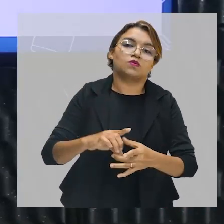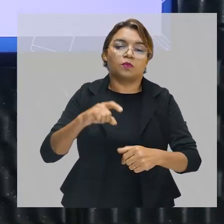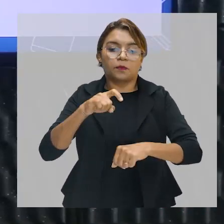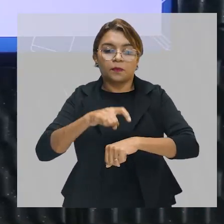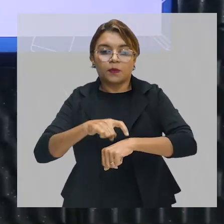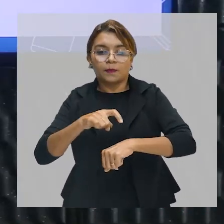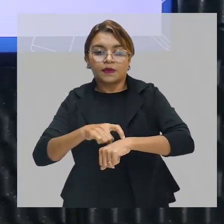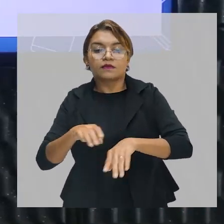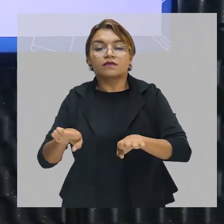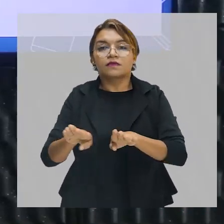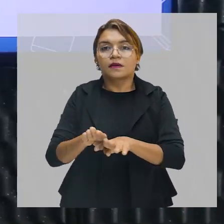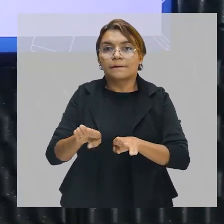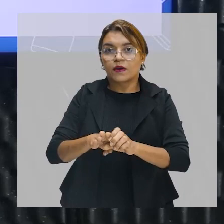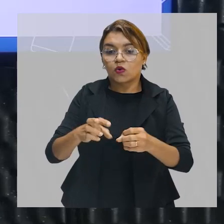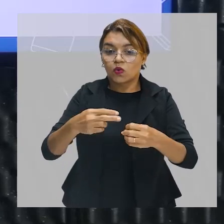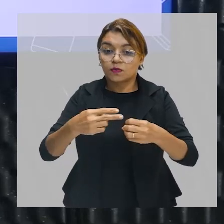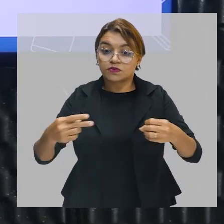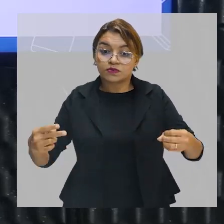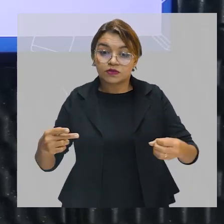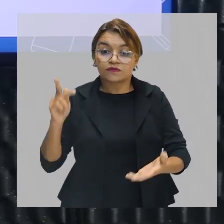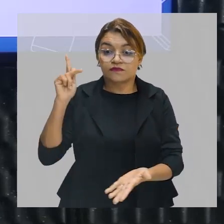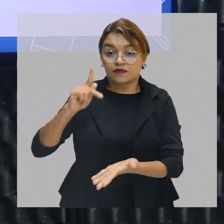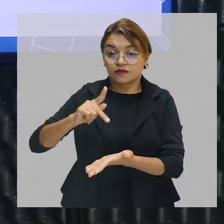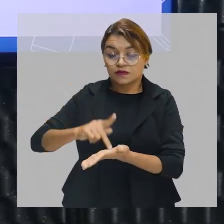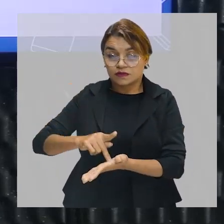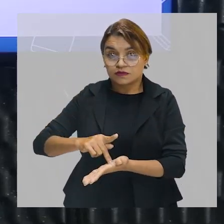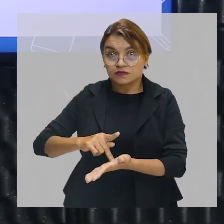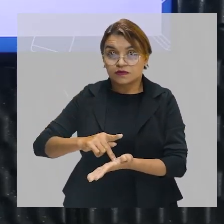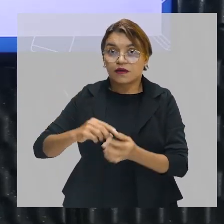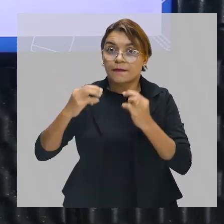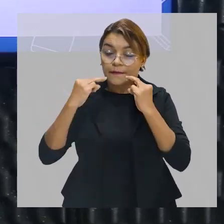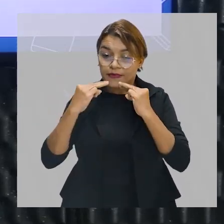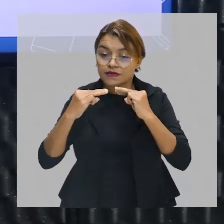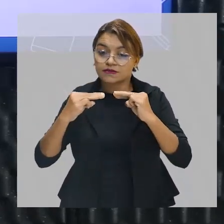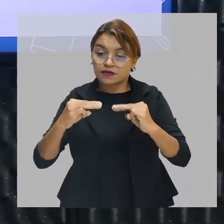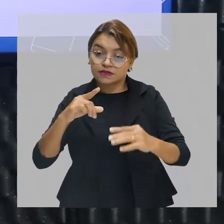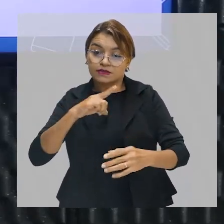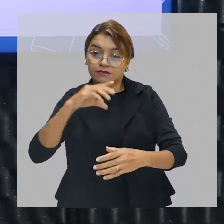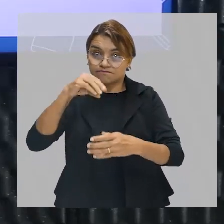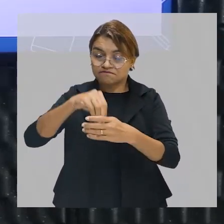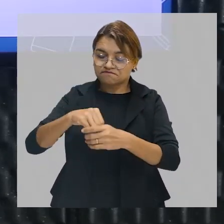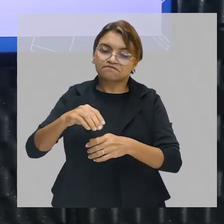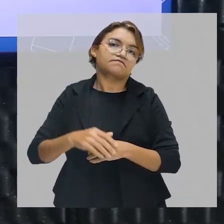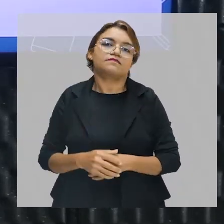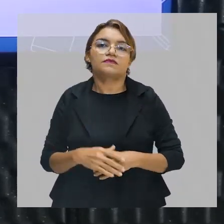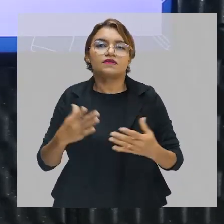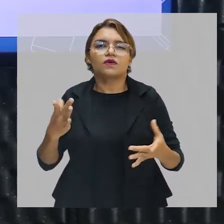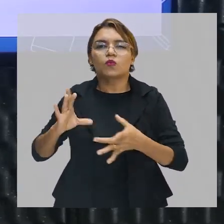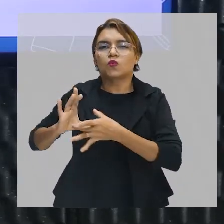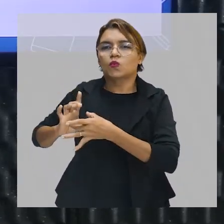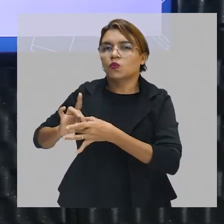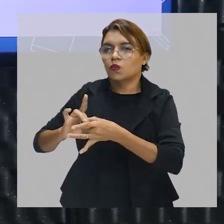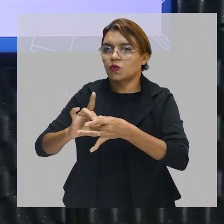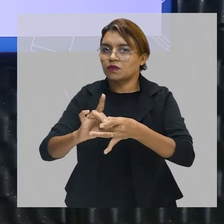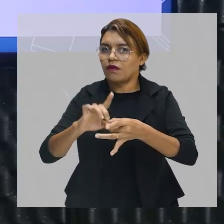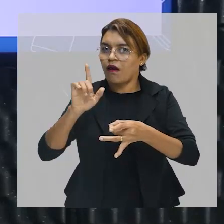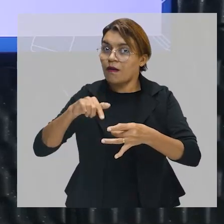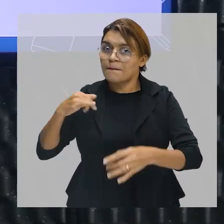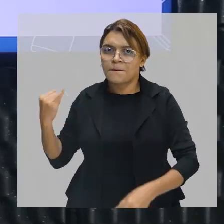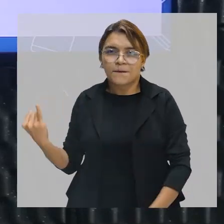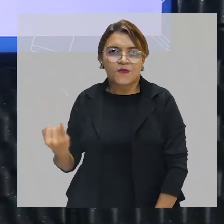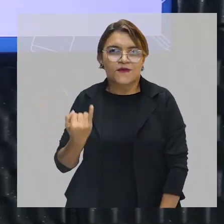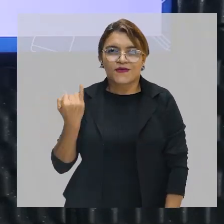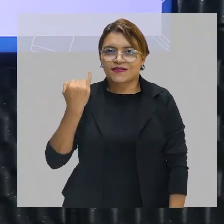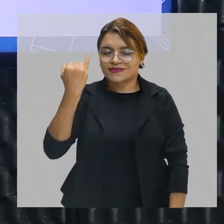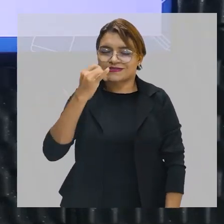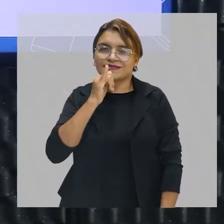situação e pelos objetos reais aos quais a mensagem remete. Então, o contexto é muito importante. Quando